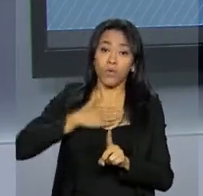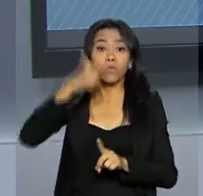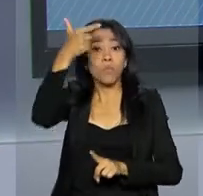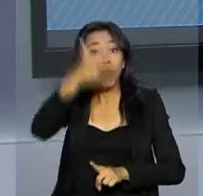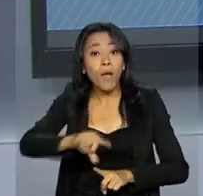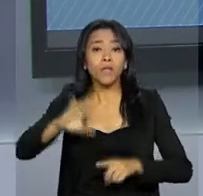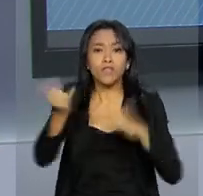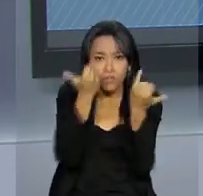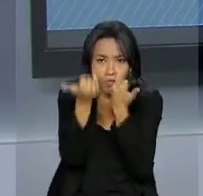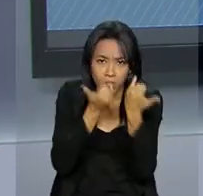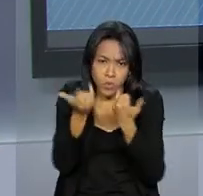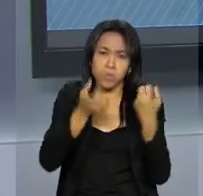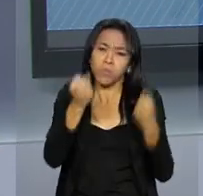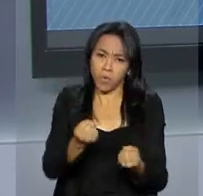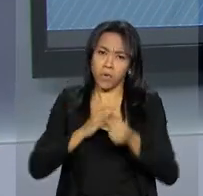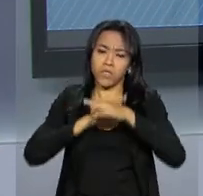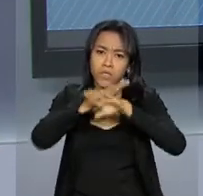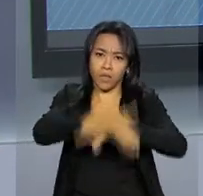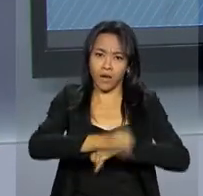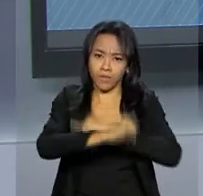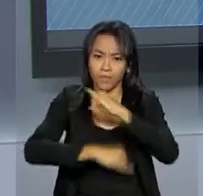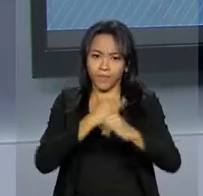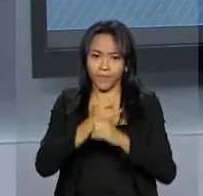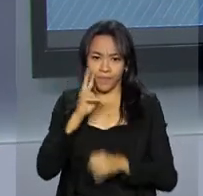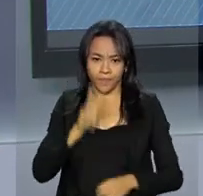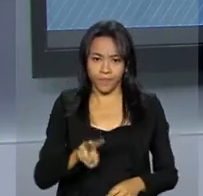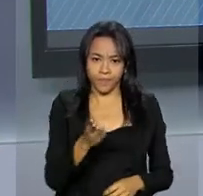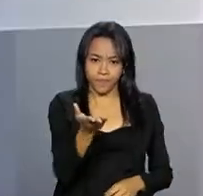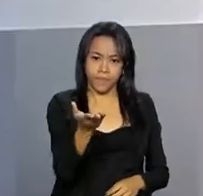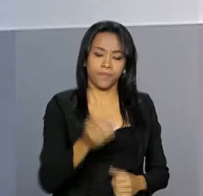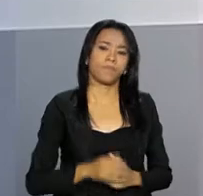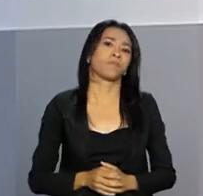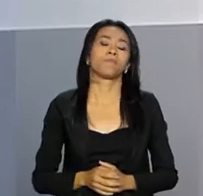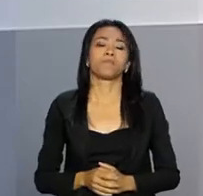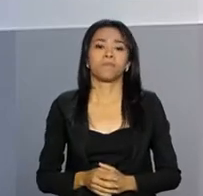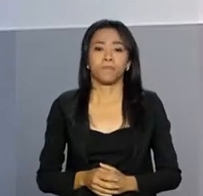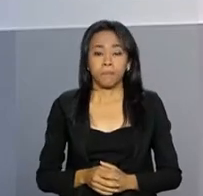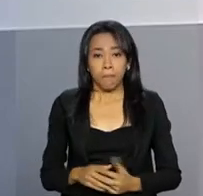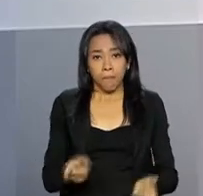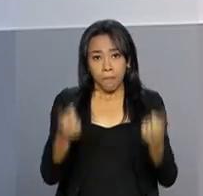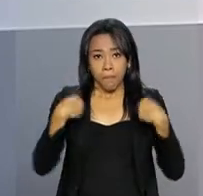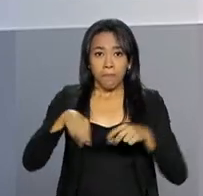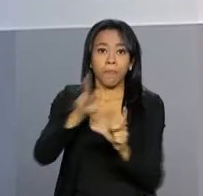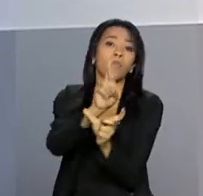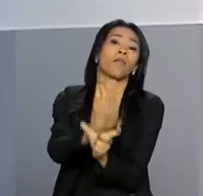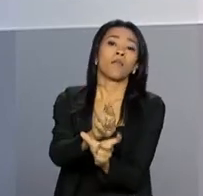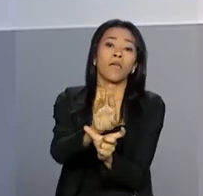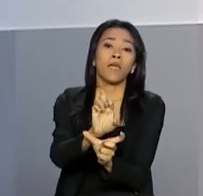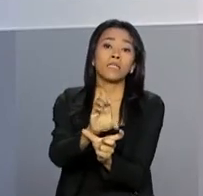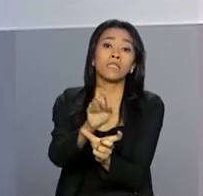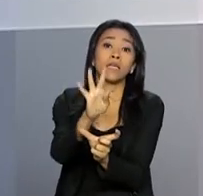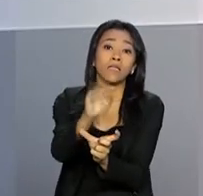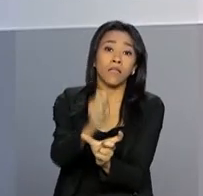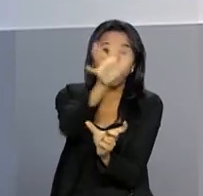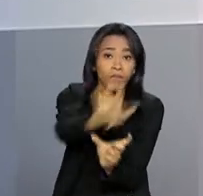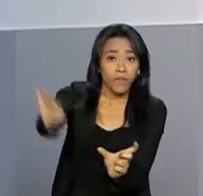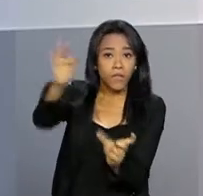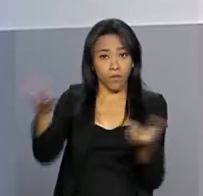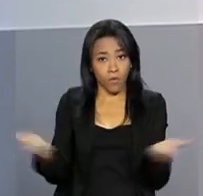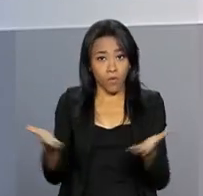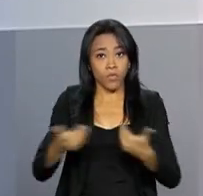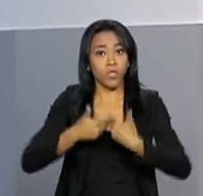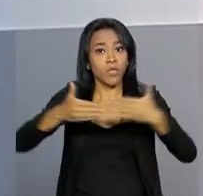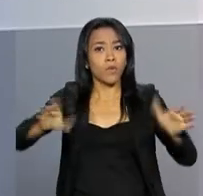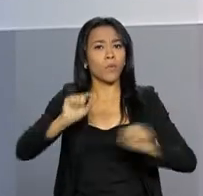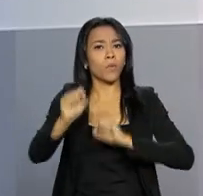informações no site da companhia que aparece aqui na sua tela ea receita federal liberou hoje o programa para